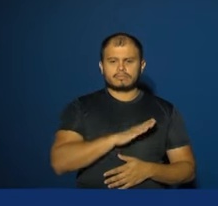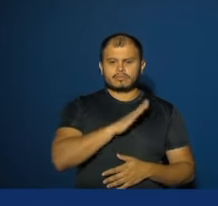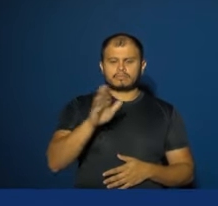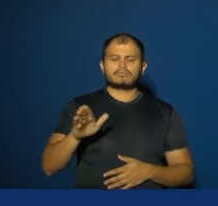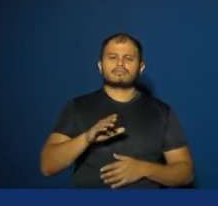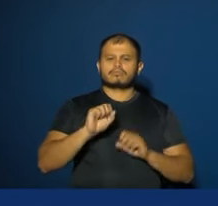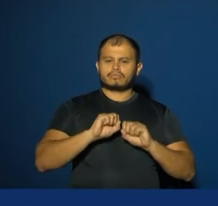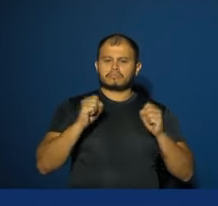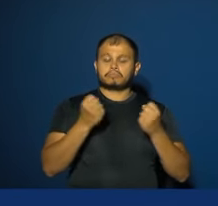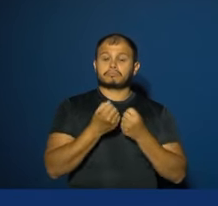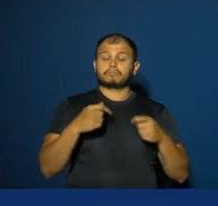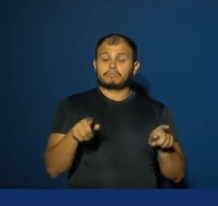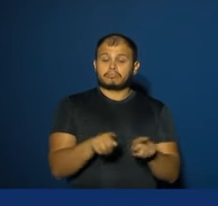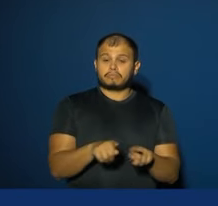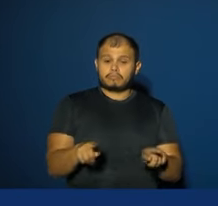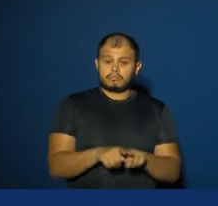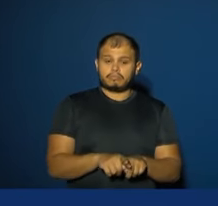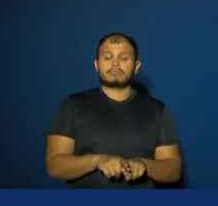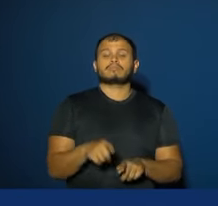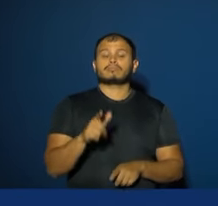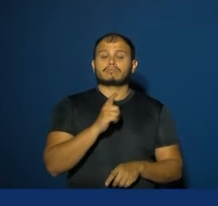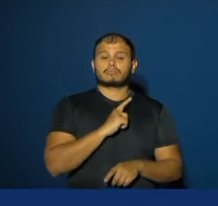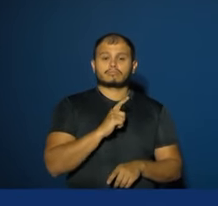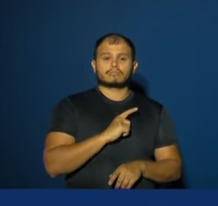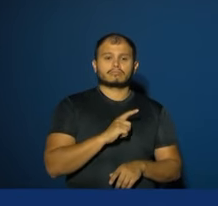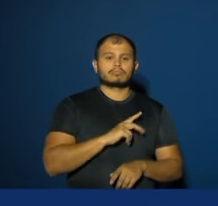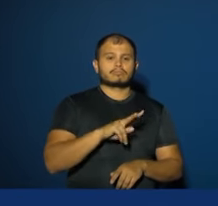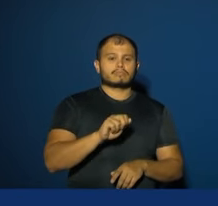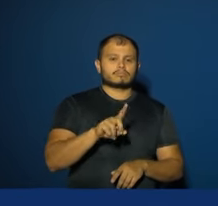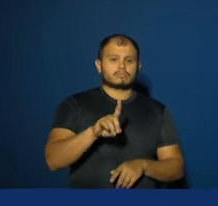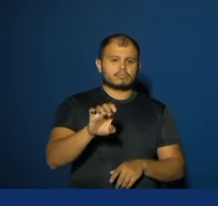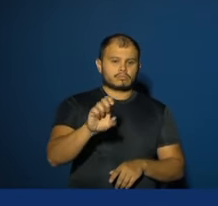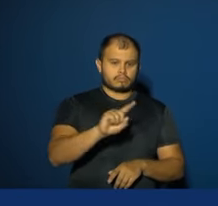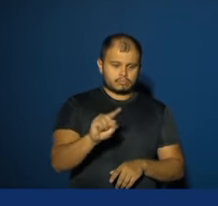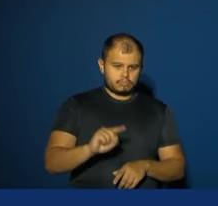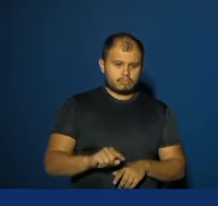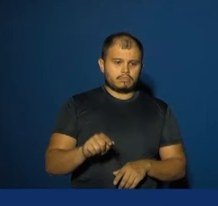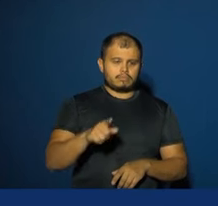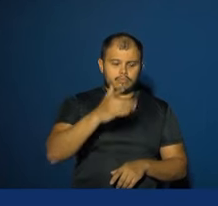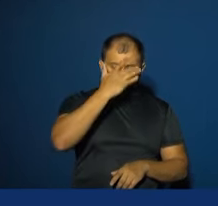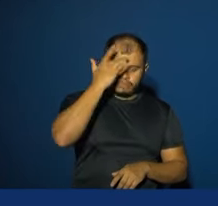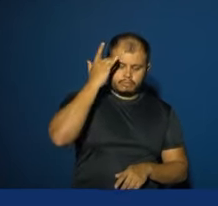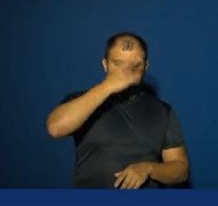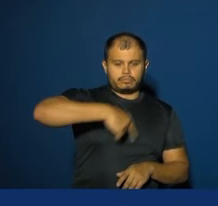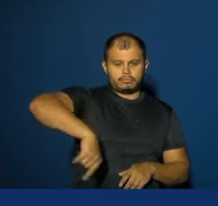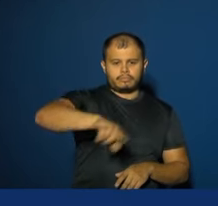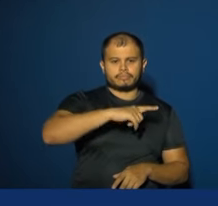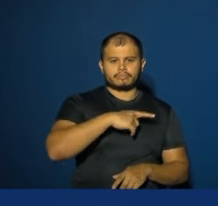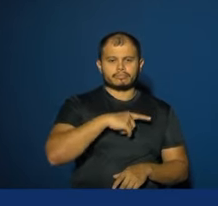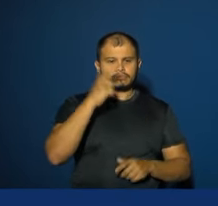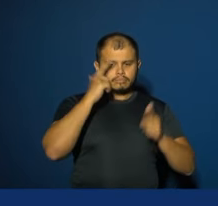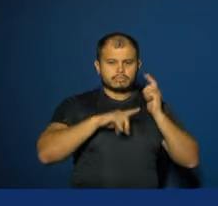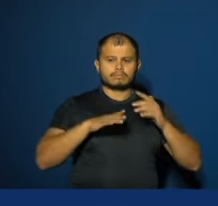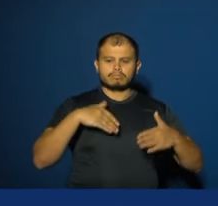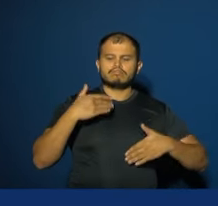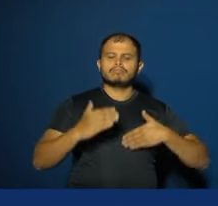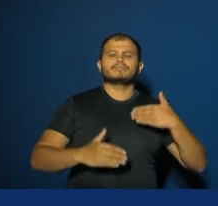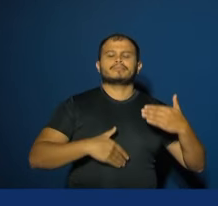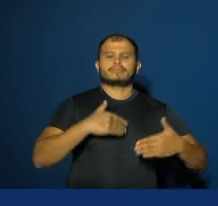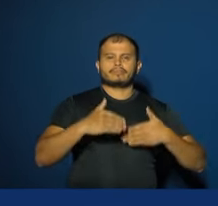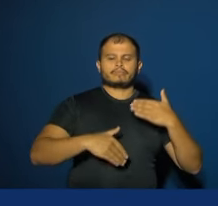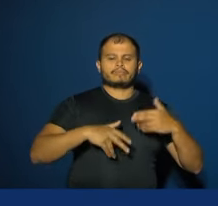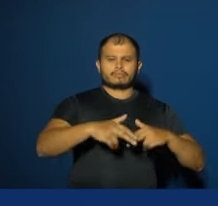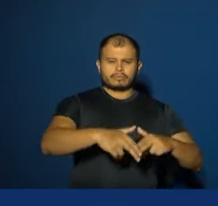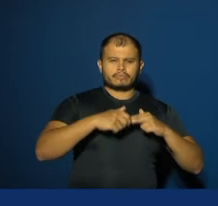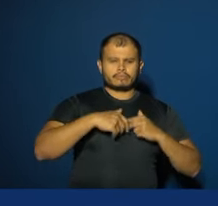Wellington Dias eh tem o ministro Valdez essas pessoas têm capacidade de colocar a máquina para andar e eu